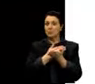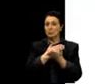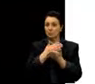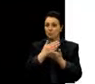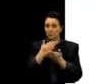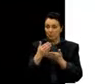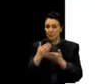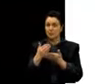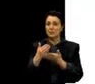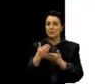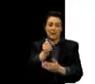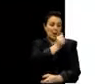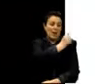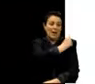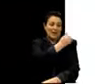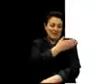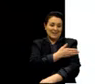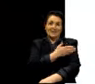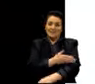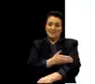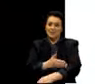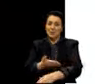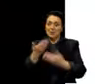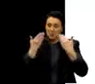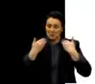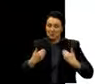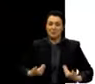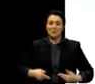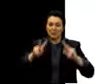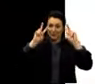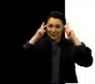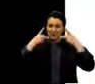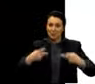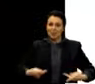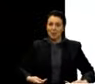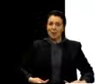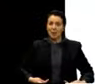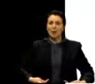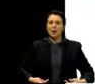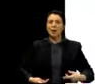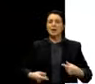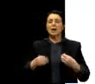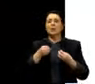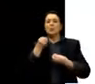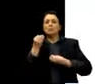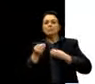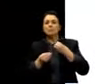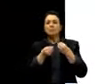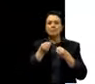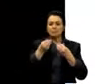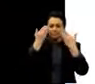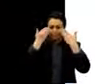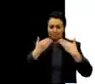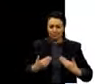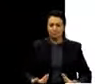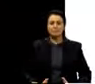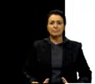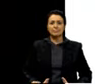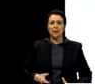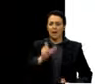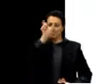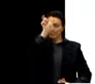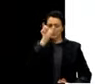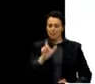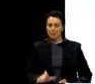a ver sobre a anatomia humana, é bem importante saber a posição anatômica do corpo, né?